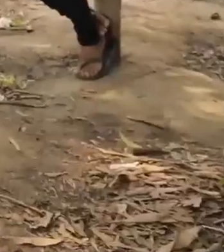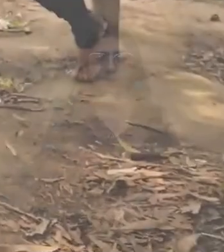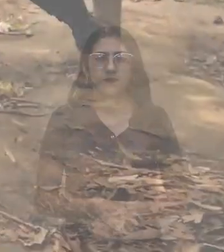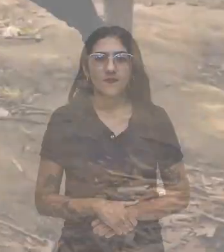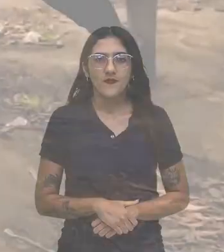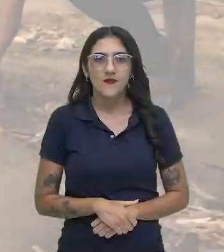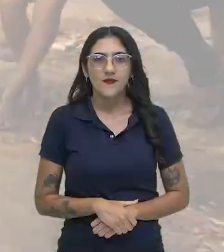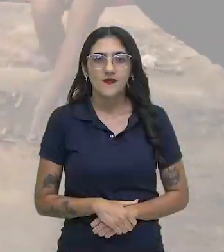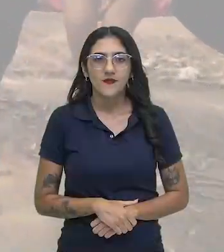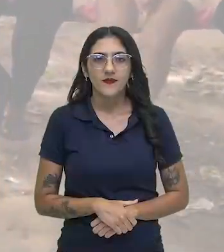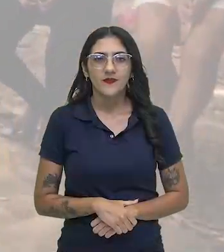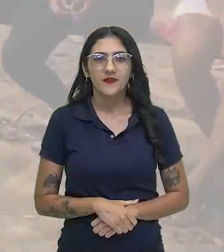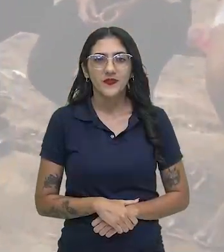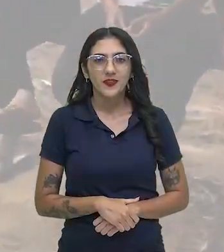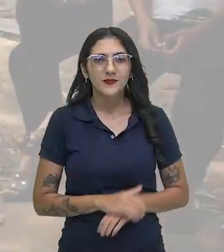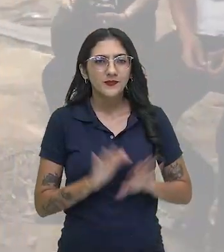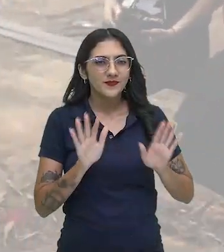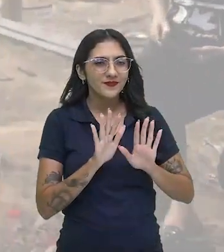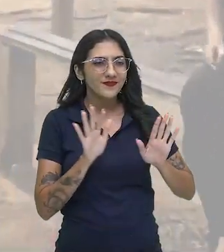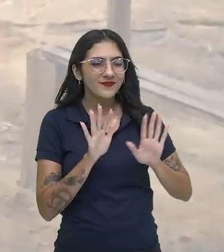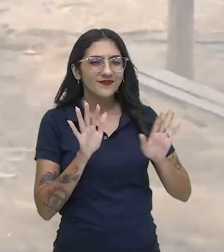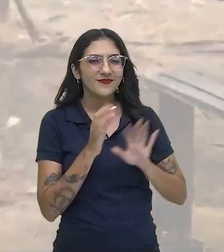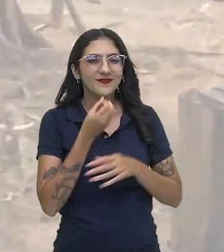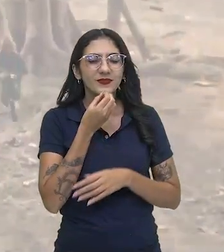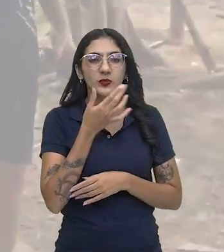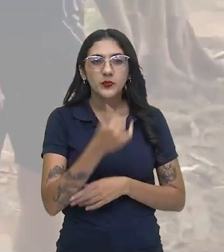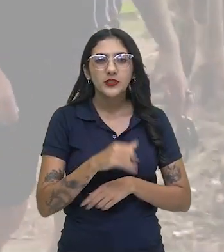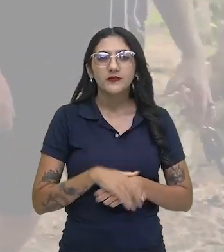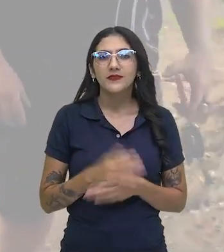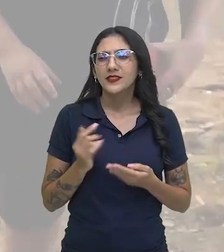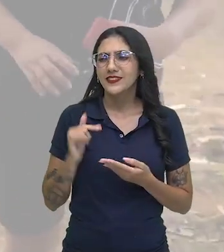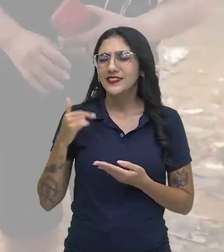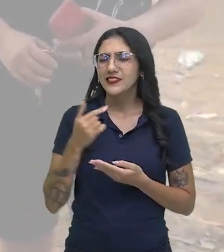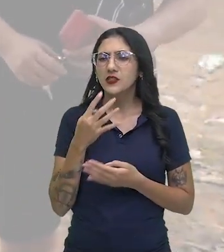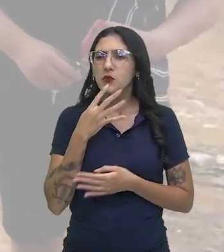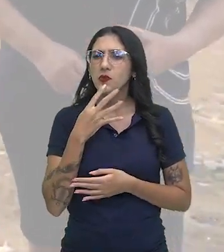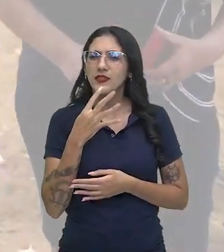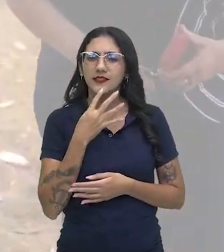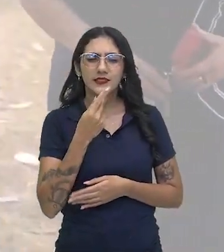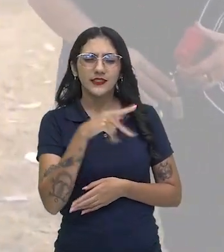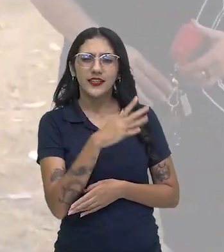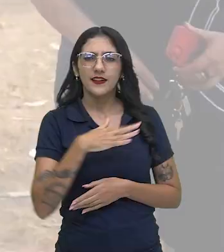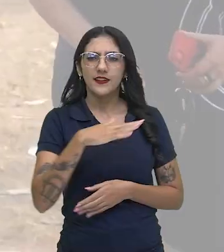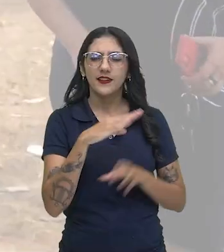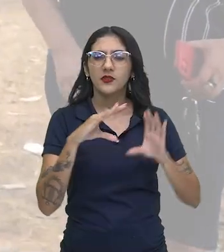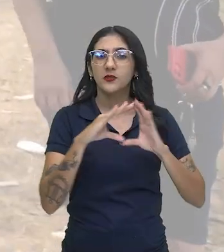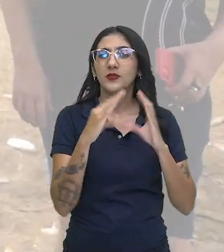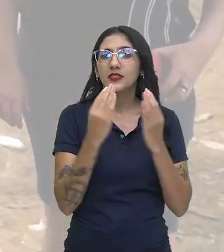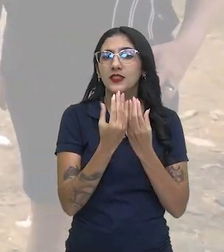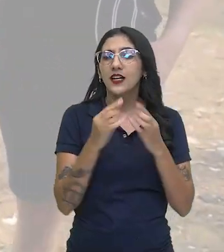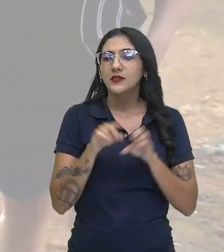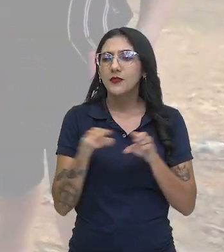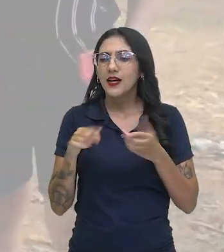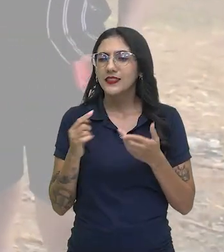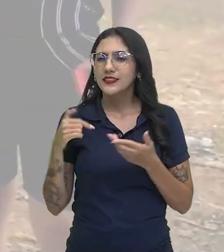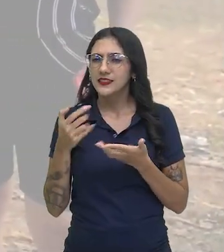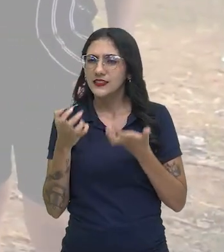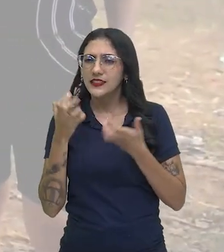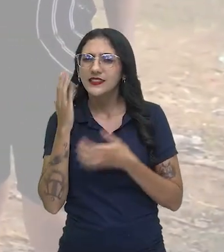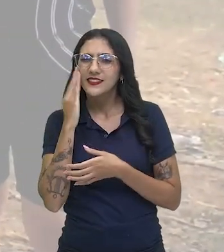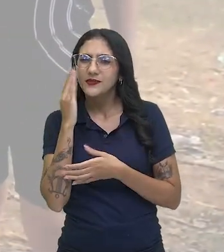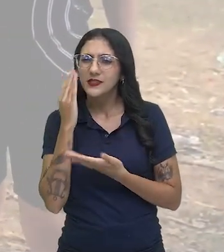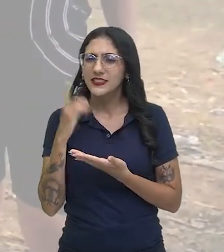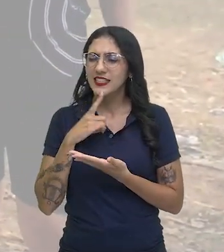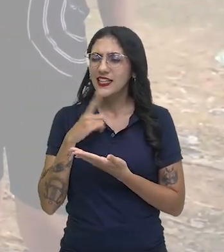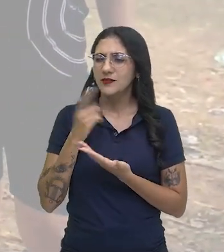Olá meninas, tudo bem com vocês? A gente está conhecendo aqui a comunidade, um lugar maravilhoso, mas a gente queria saber, aqui tem um lugar,